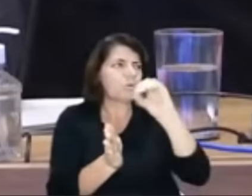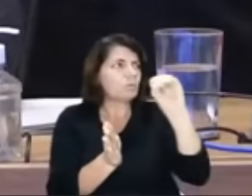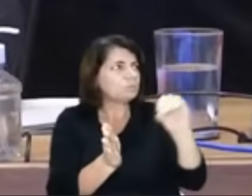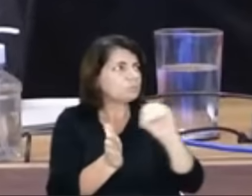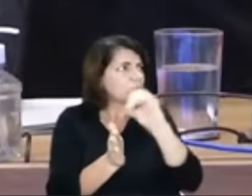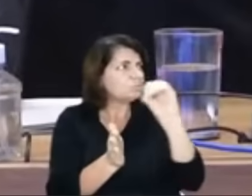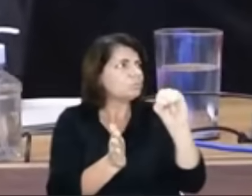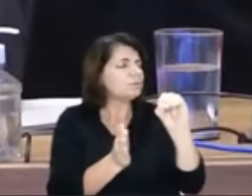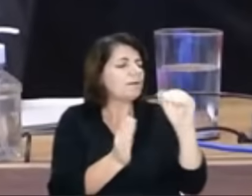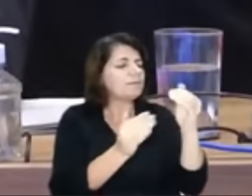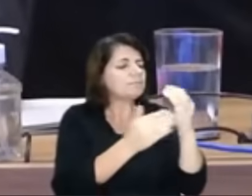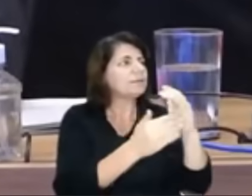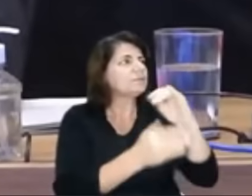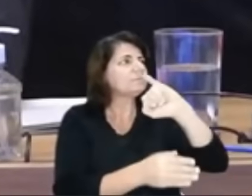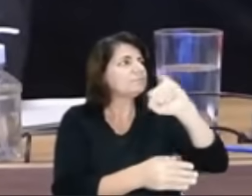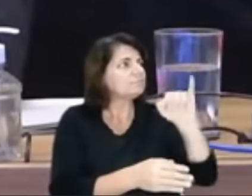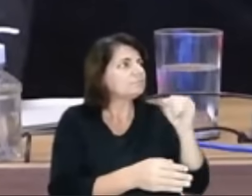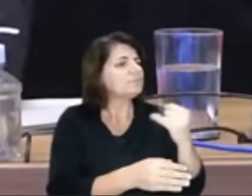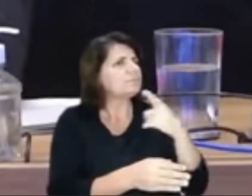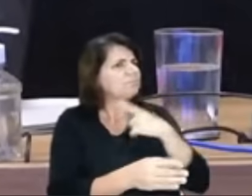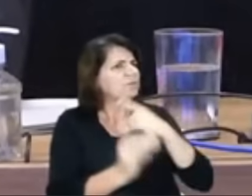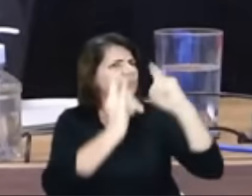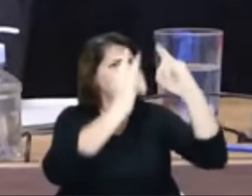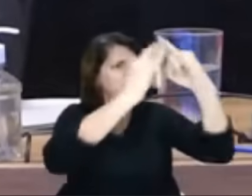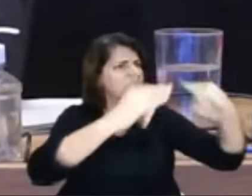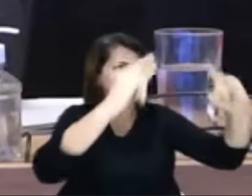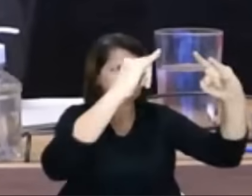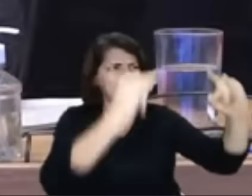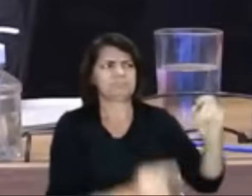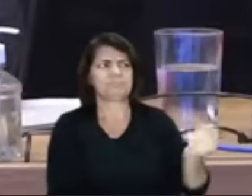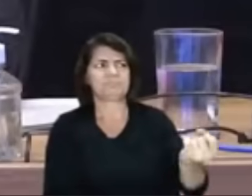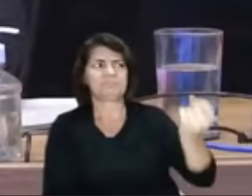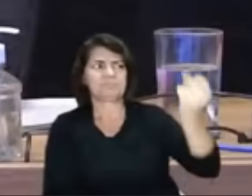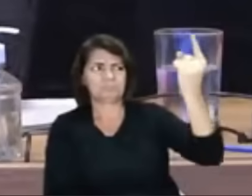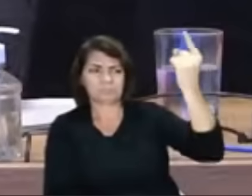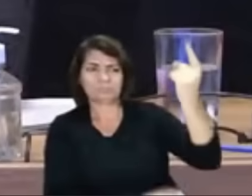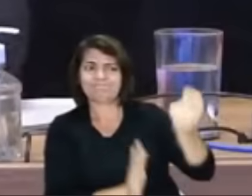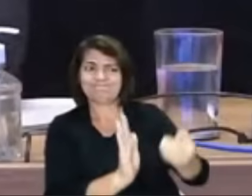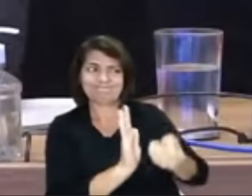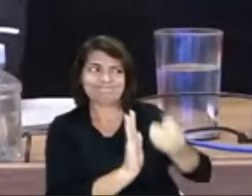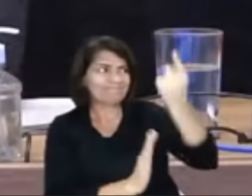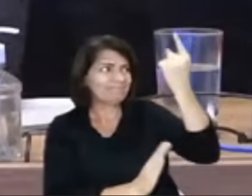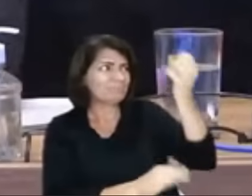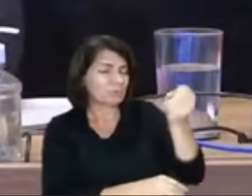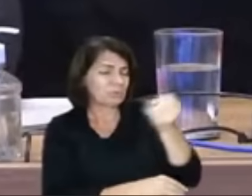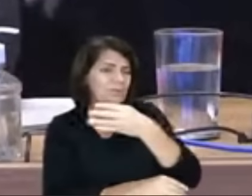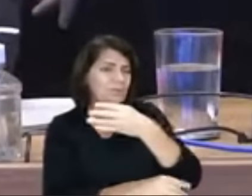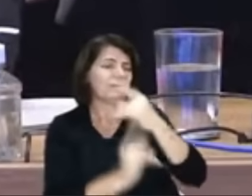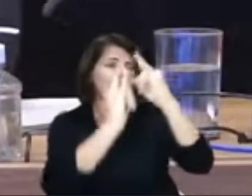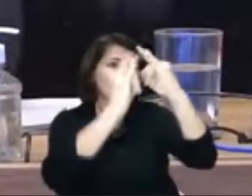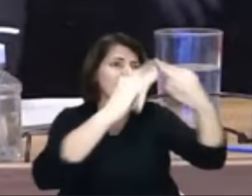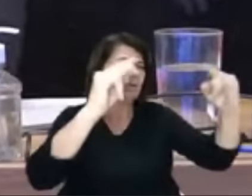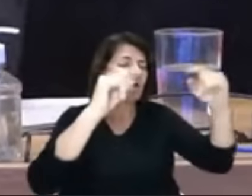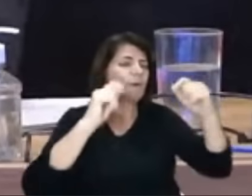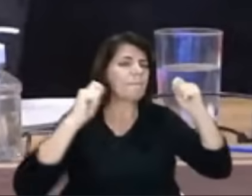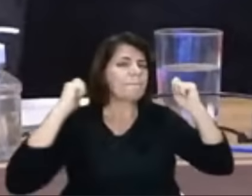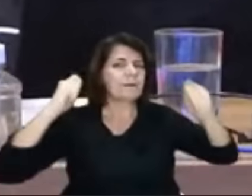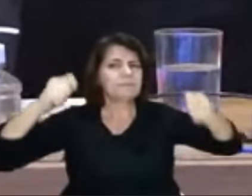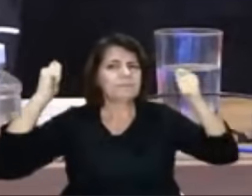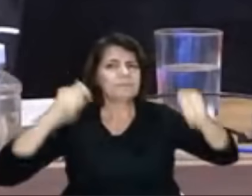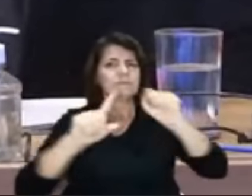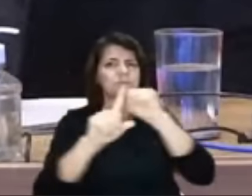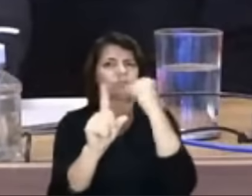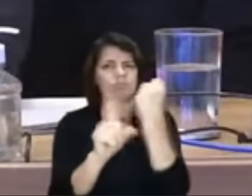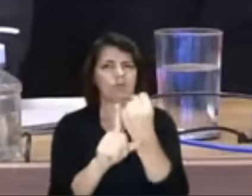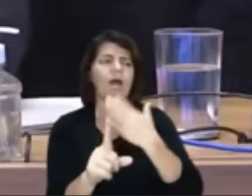nos quartéis Generais do exército algo inusitado e uma novidade inclusive do ponto de vista da manifestação social Eu também acompanho movimentos sociais